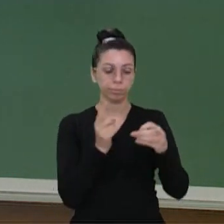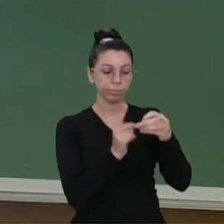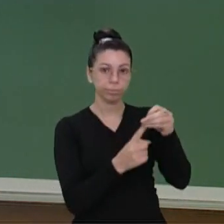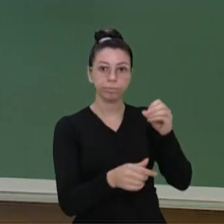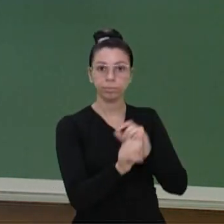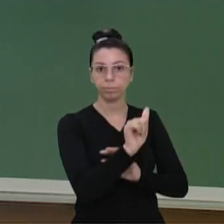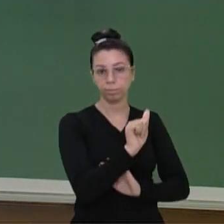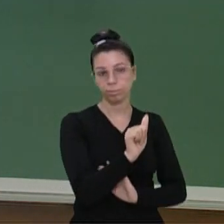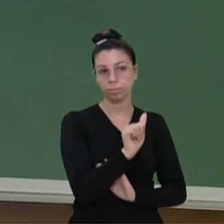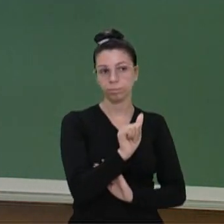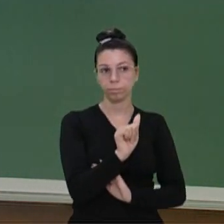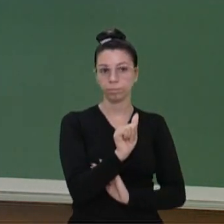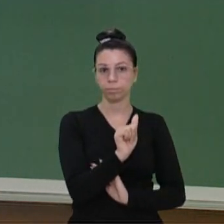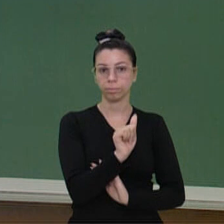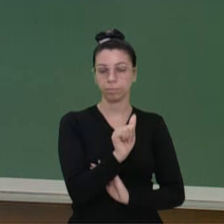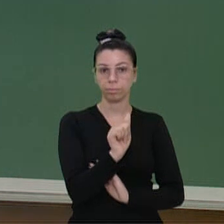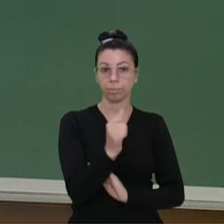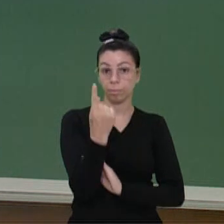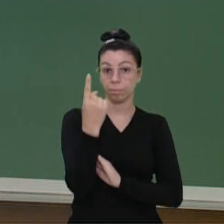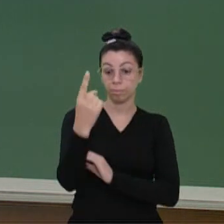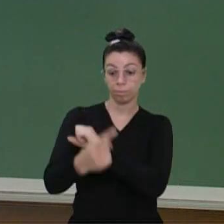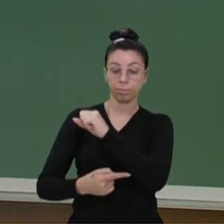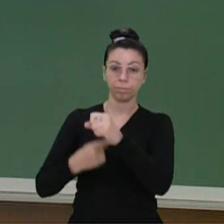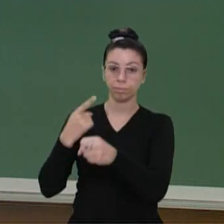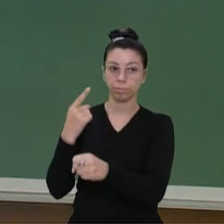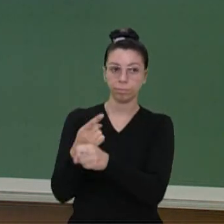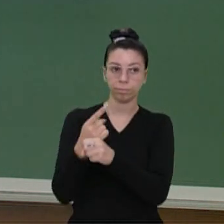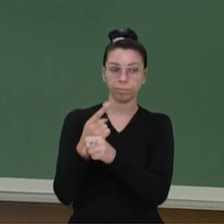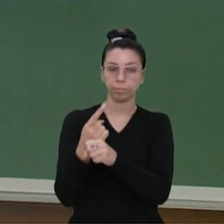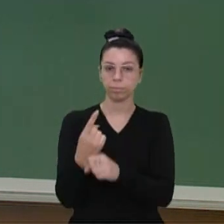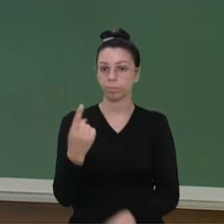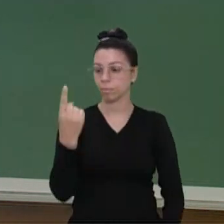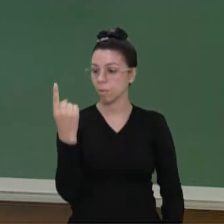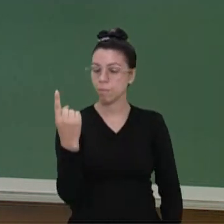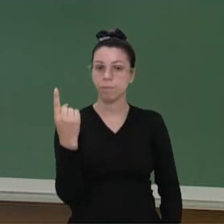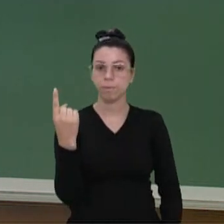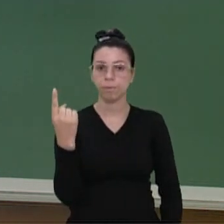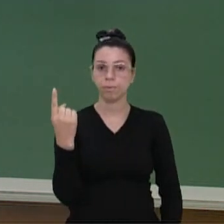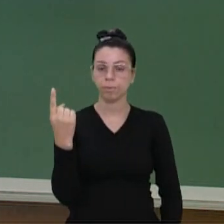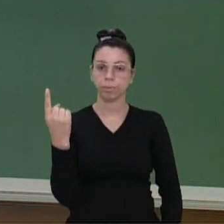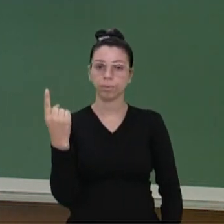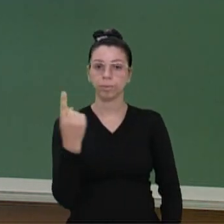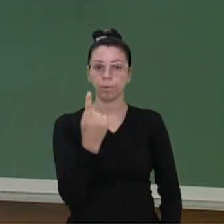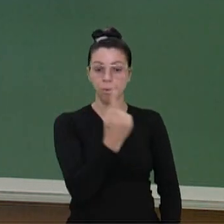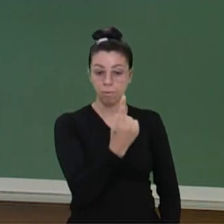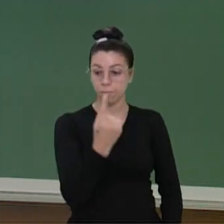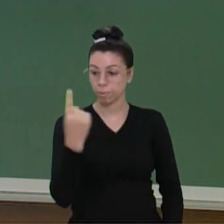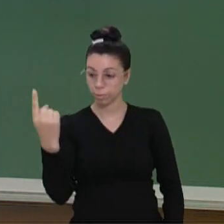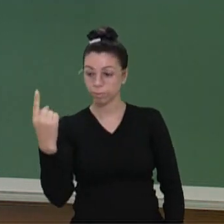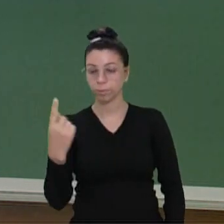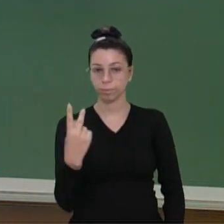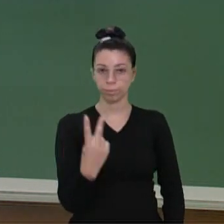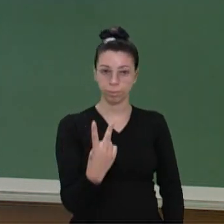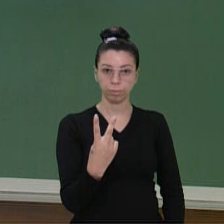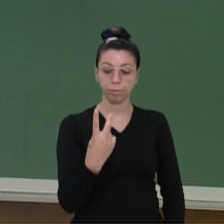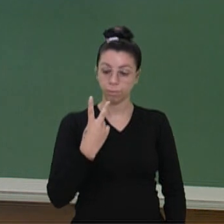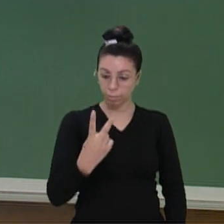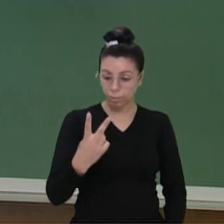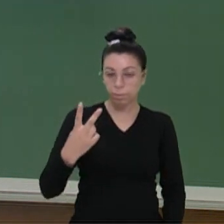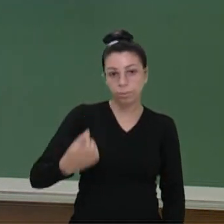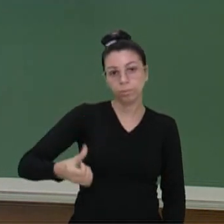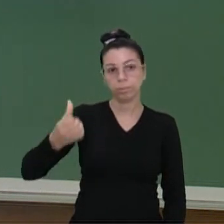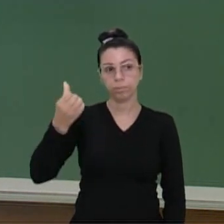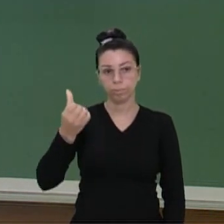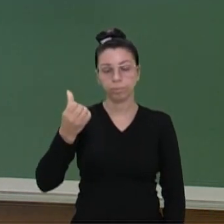A no primeiro ano, substitui t por 1. A soma de 1 mais 1 dá 2. O 2 elevado a 6